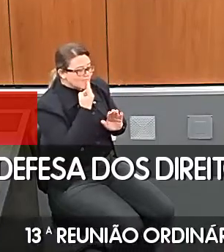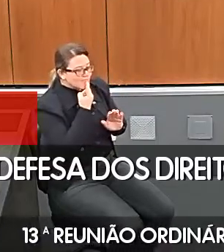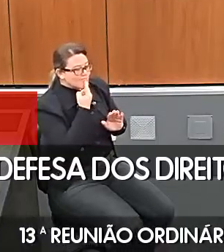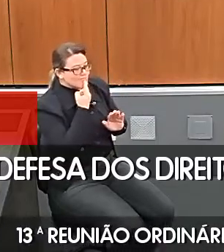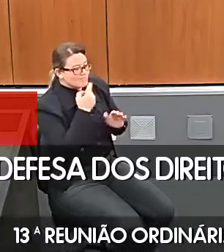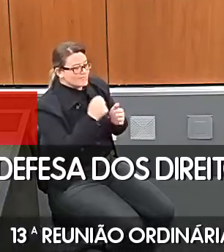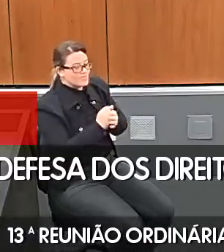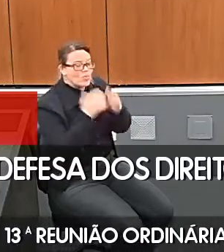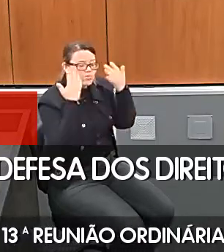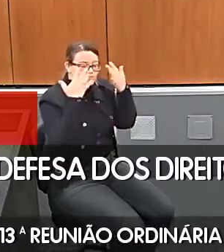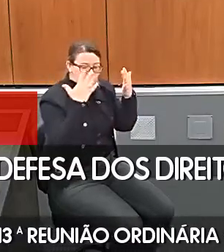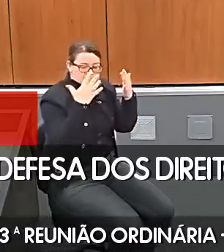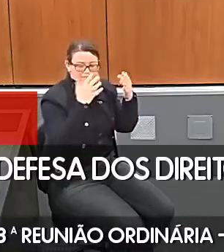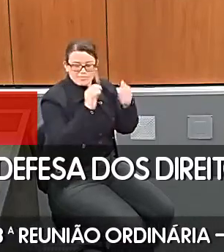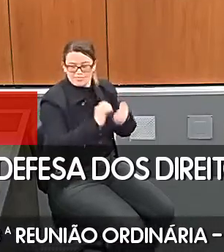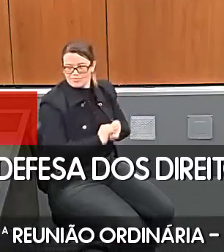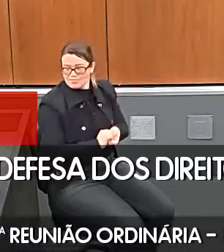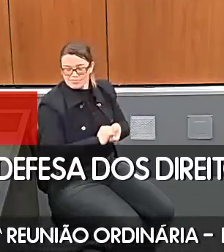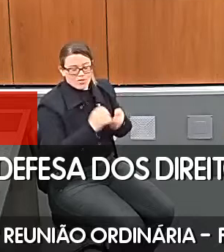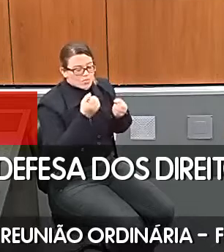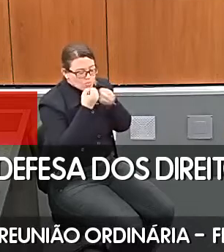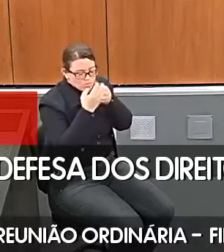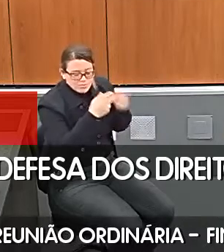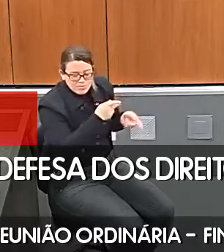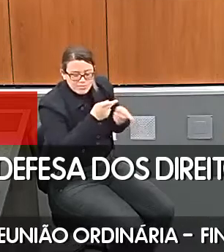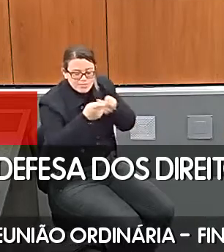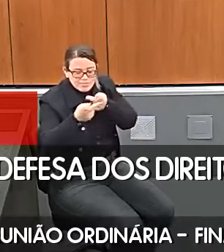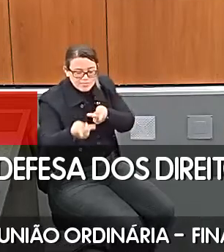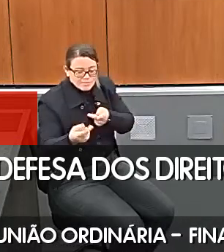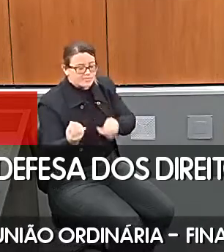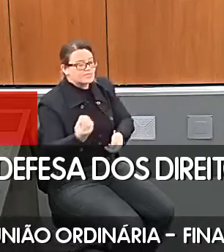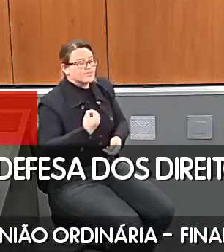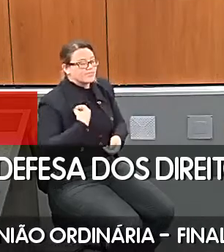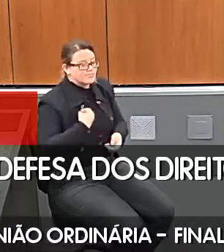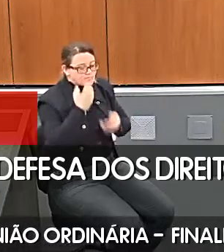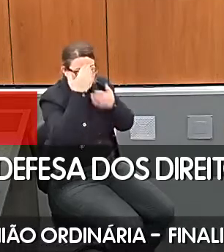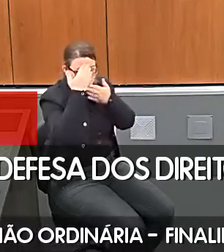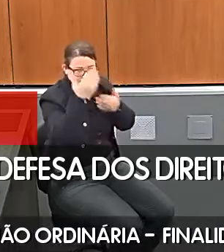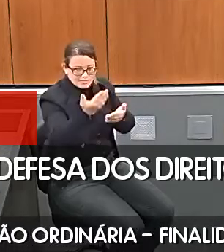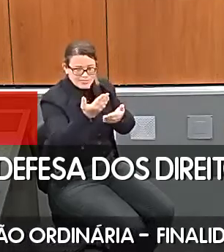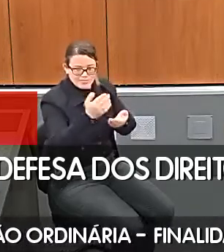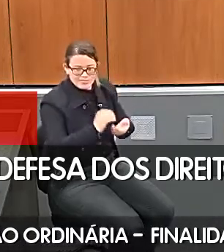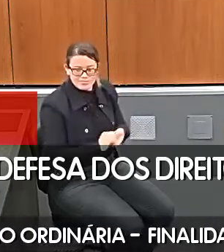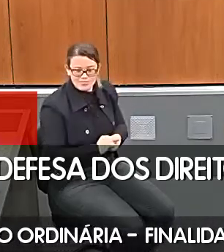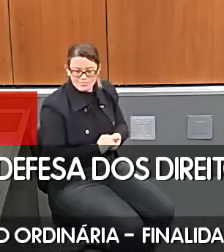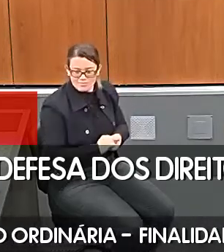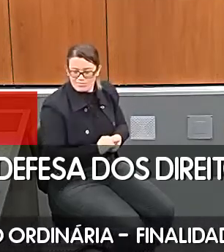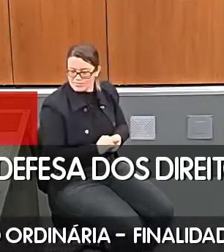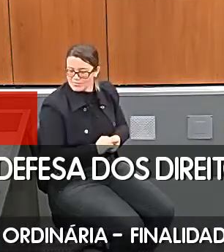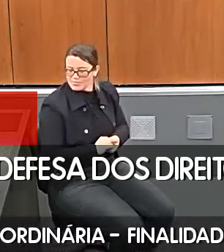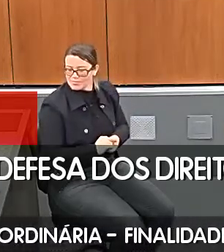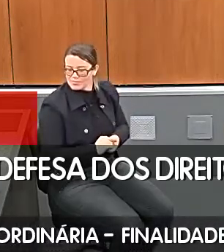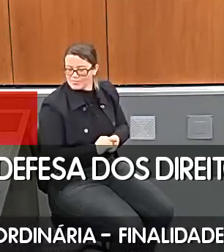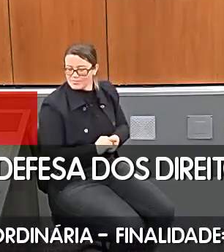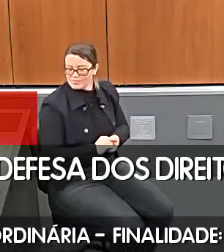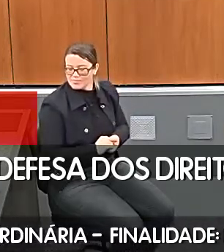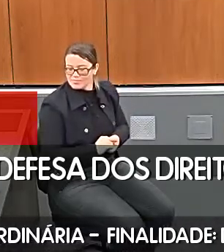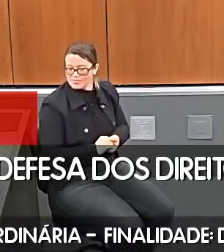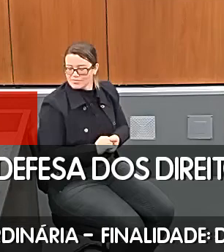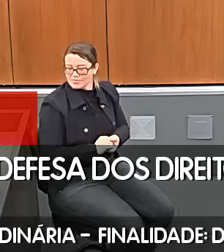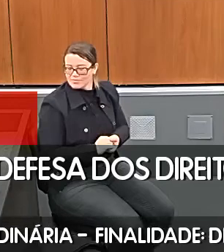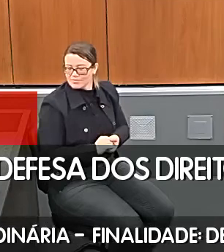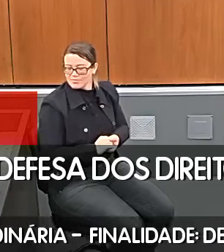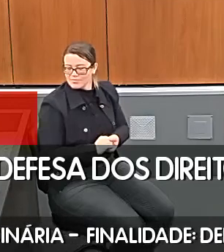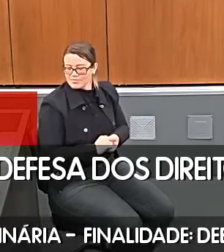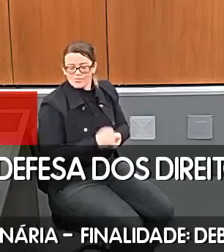Regina. Regina, muito bem. Seja bem-vinda, muito obrigado pela participação. Mais alguma Pode puxar. Da mesma forma, se apresenta o nome, por